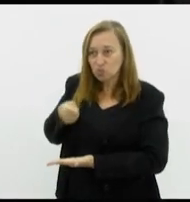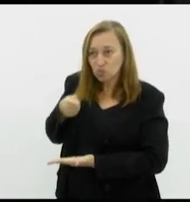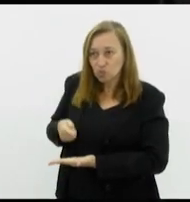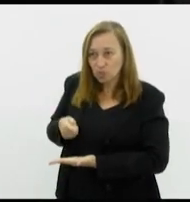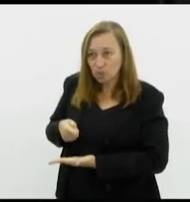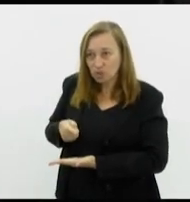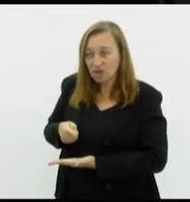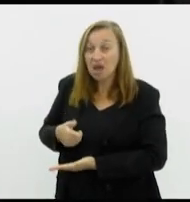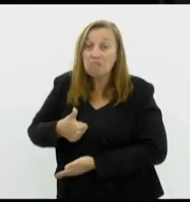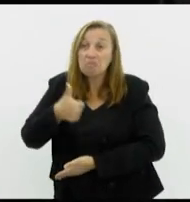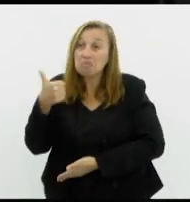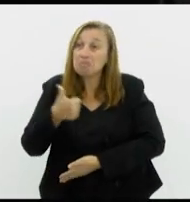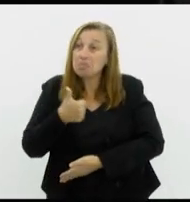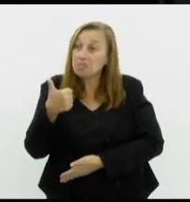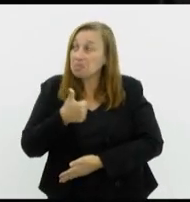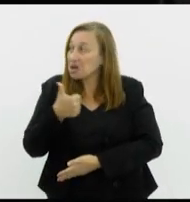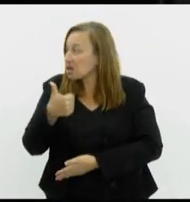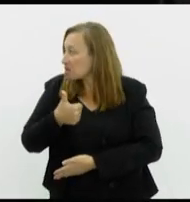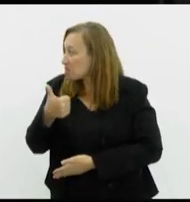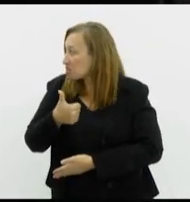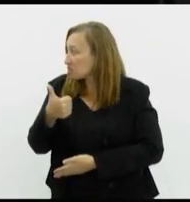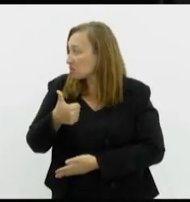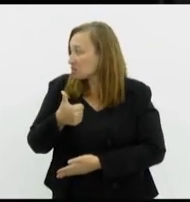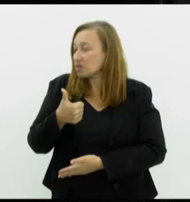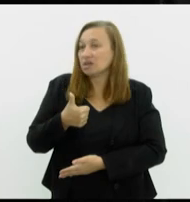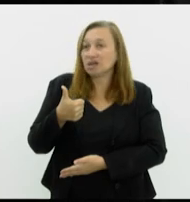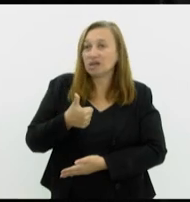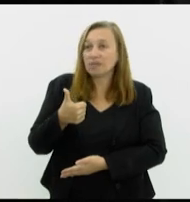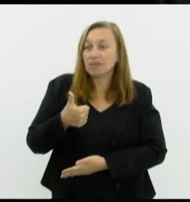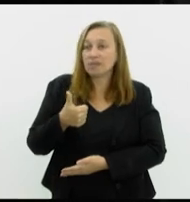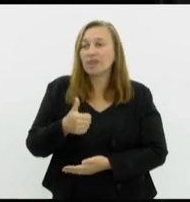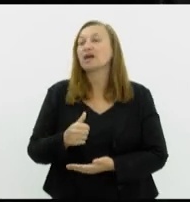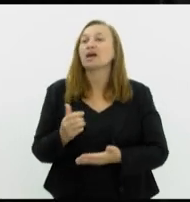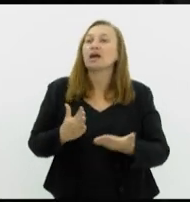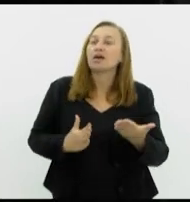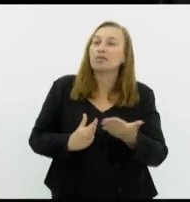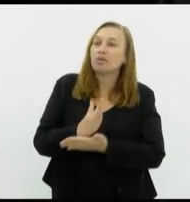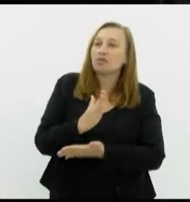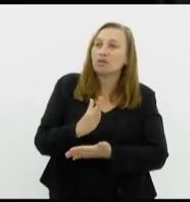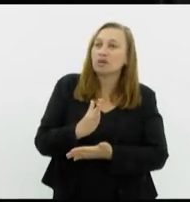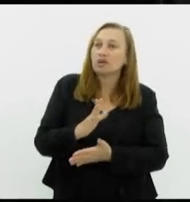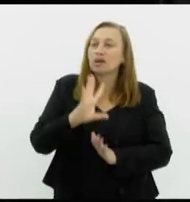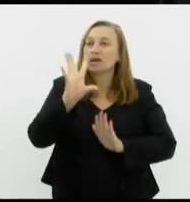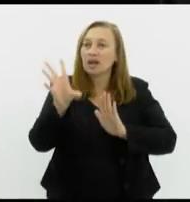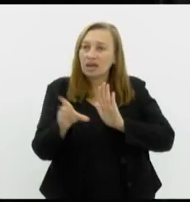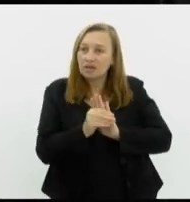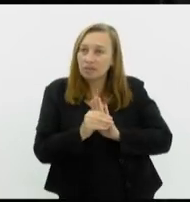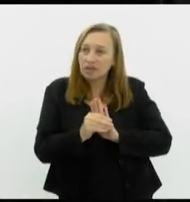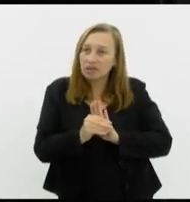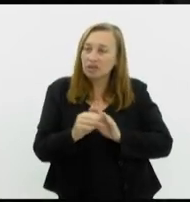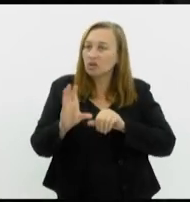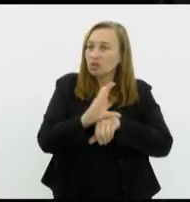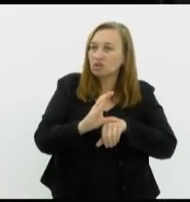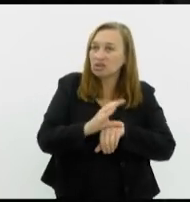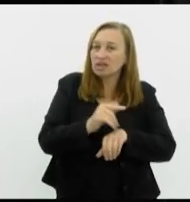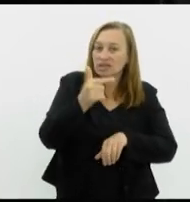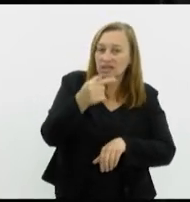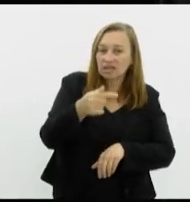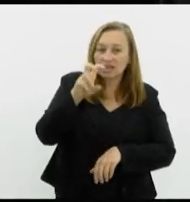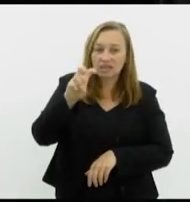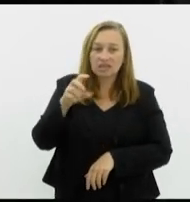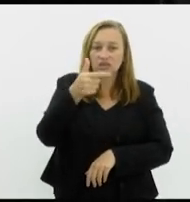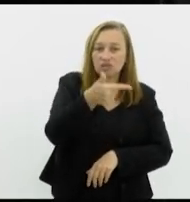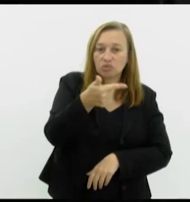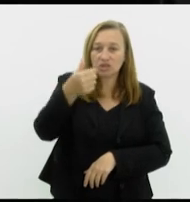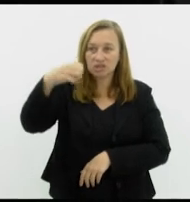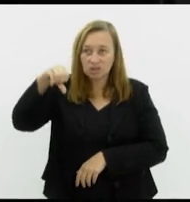que primeiramente foram aprovadas pela emenda constitucional número 75 de